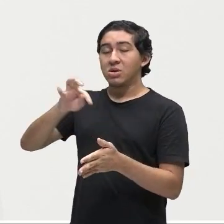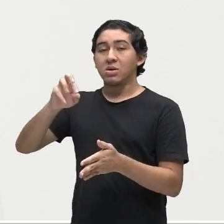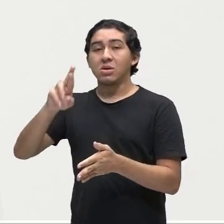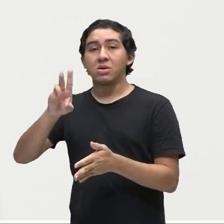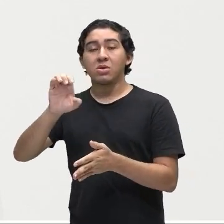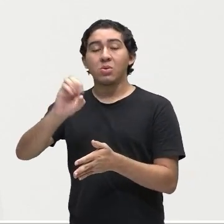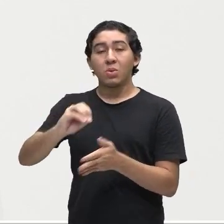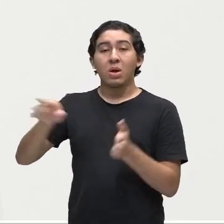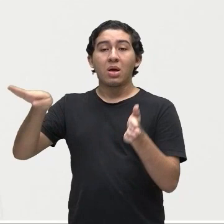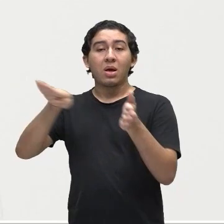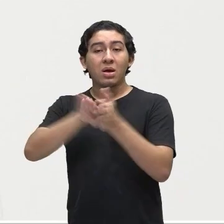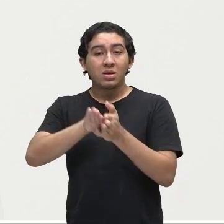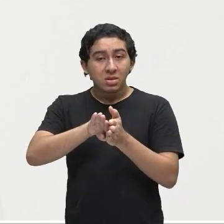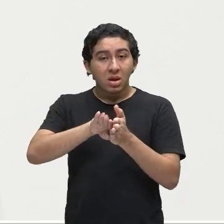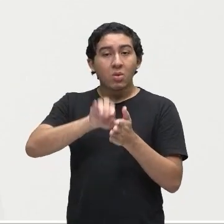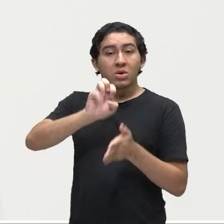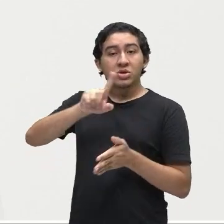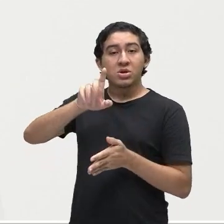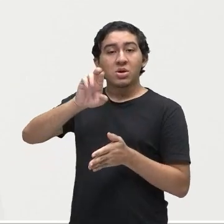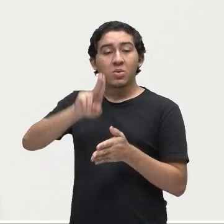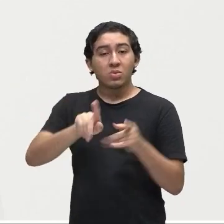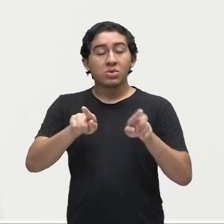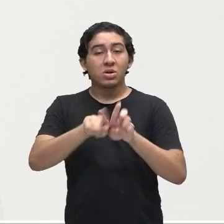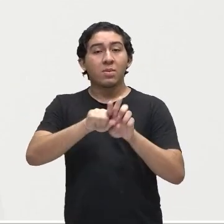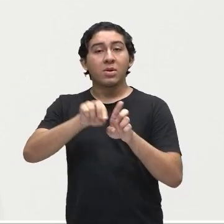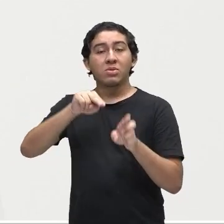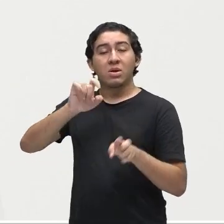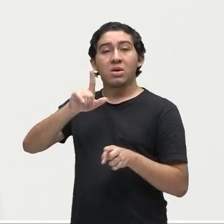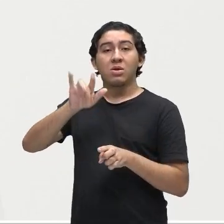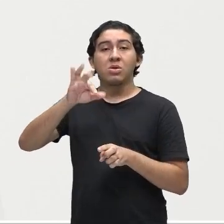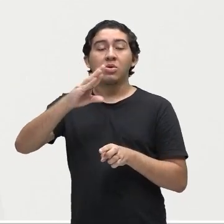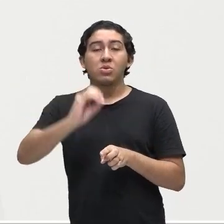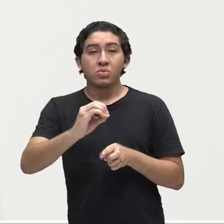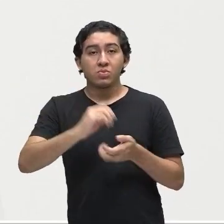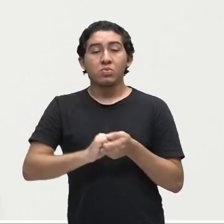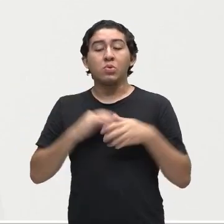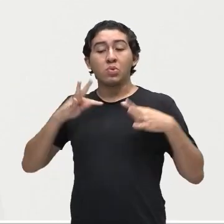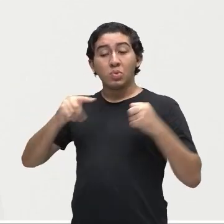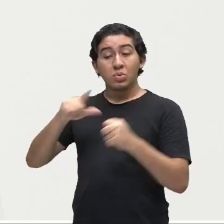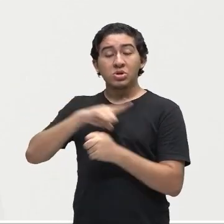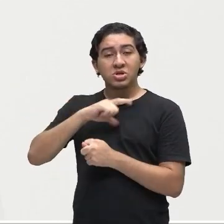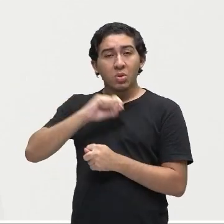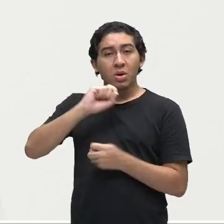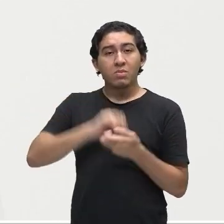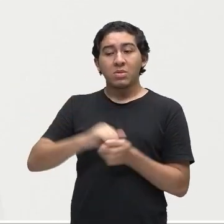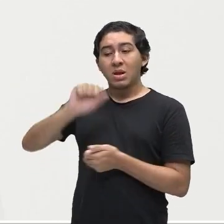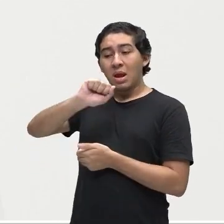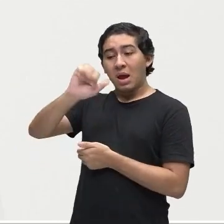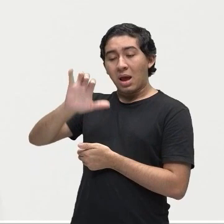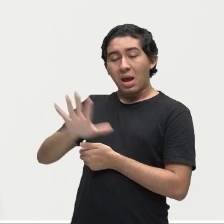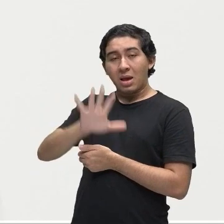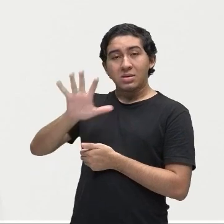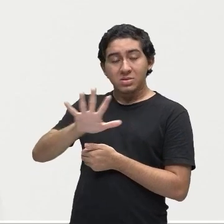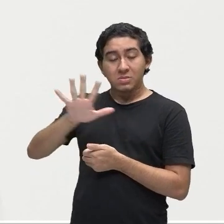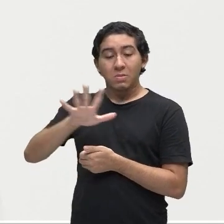e Mar Negro. Então, tudo que tinha de novidade ali na região da Ásia, do Oriente,